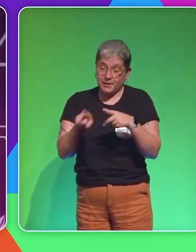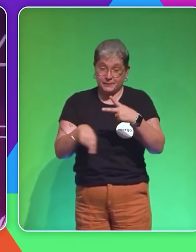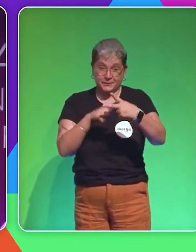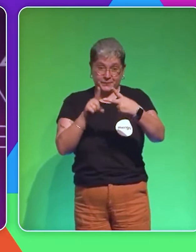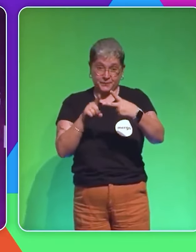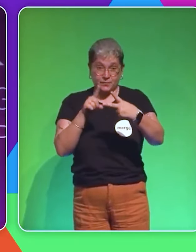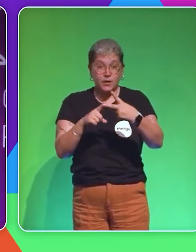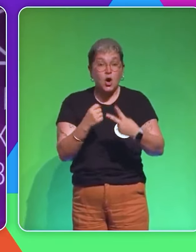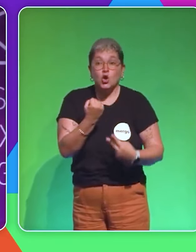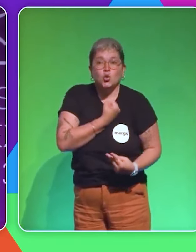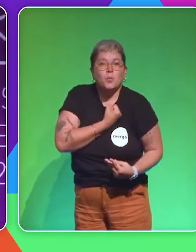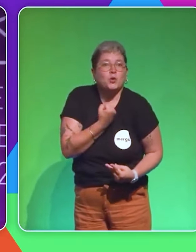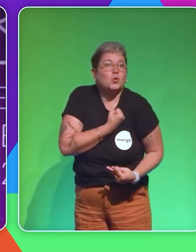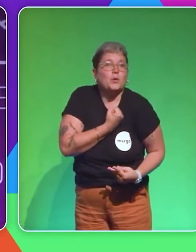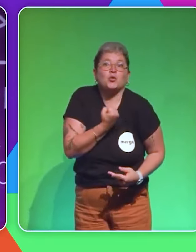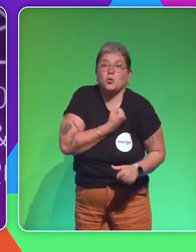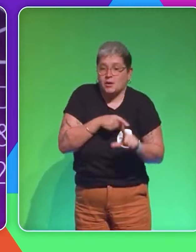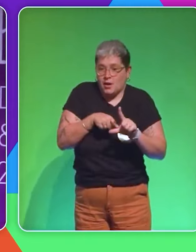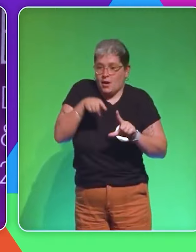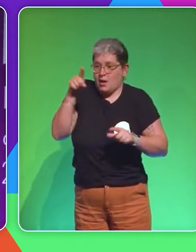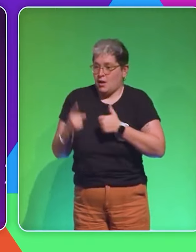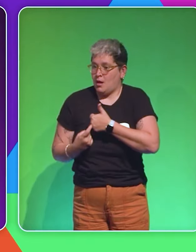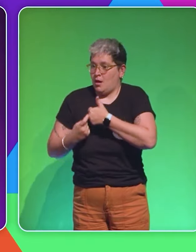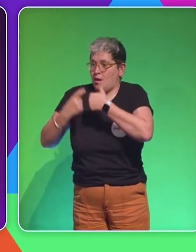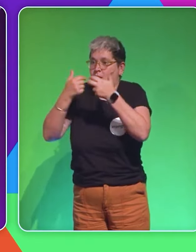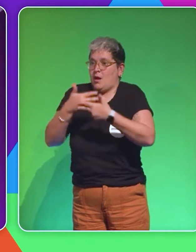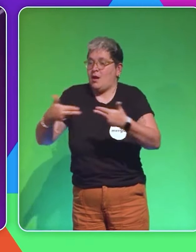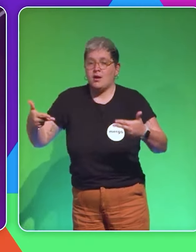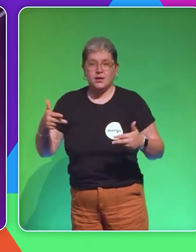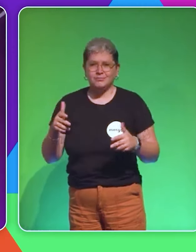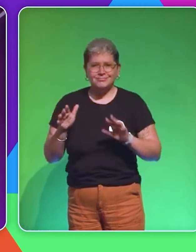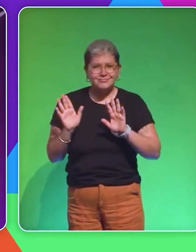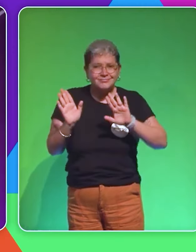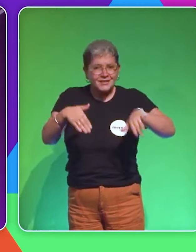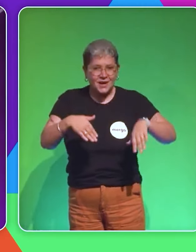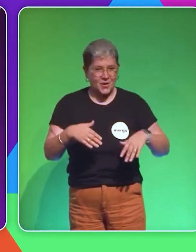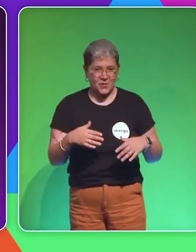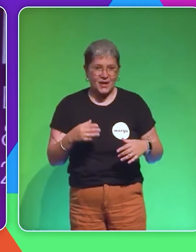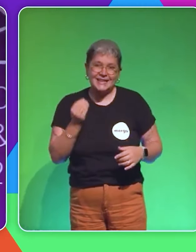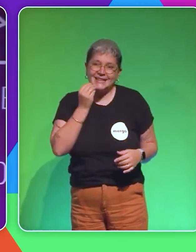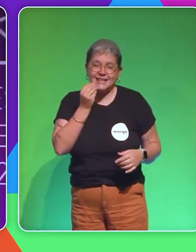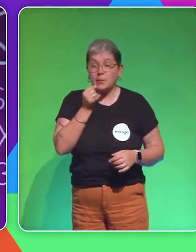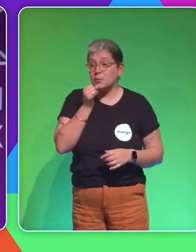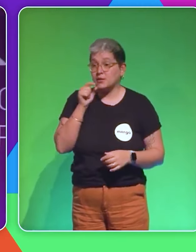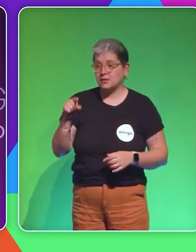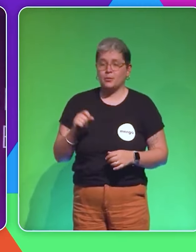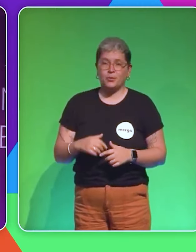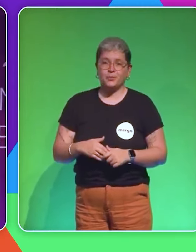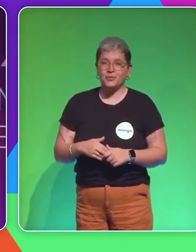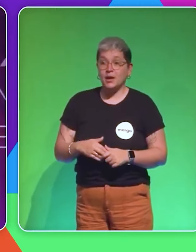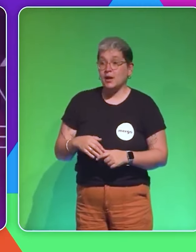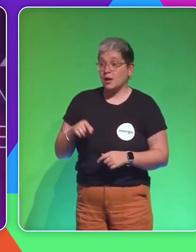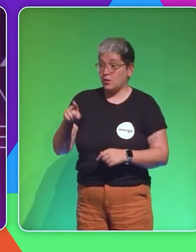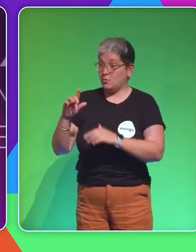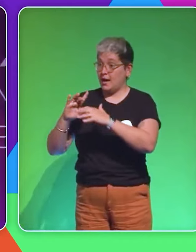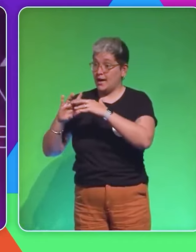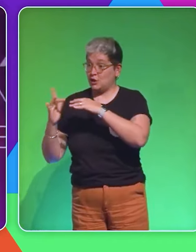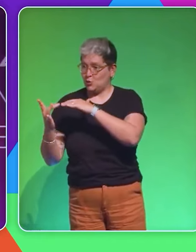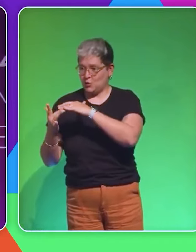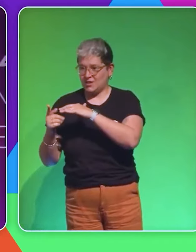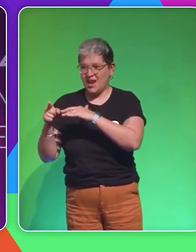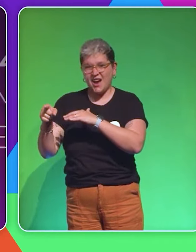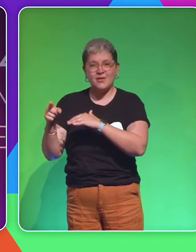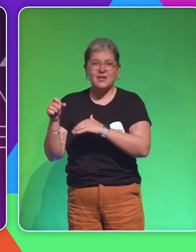o maior poder mesmo do influencer é fazer você ou fazer o público migrar e de um e de um de uma rede social para